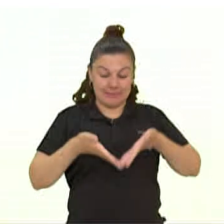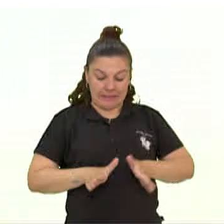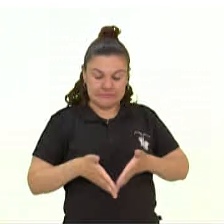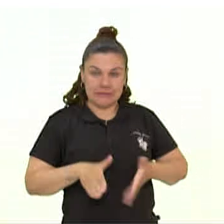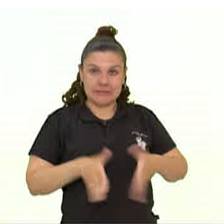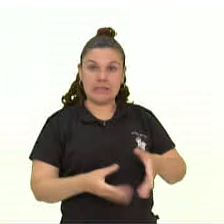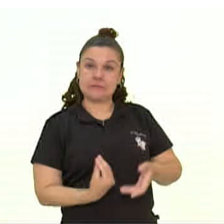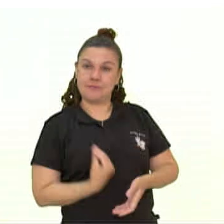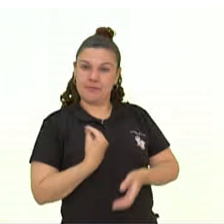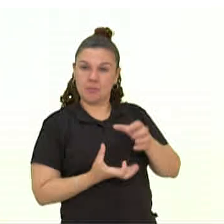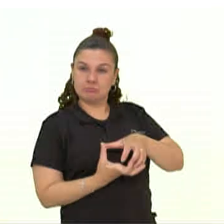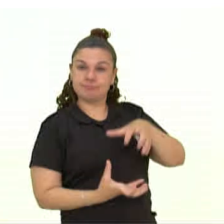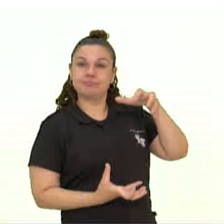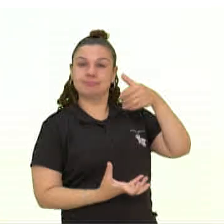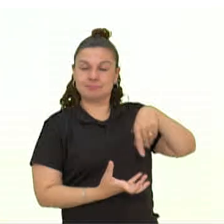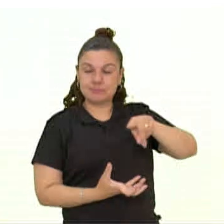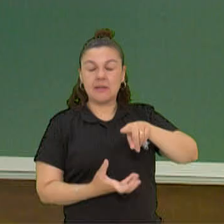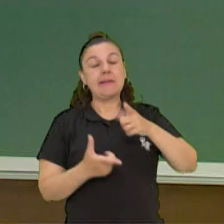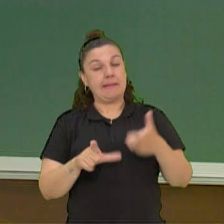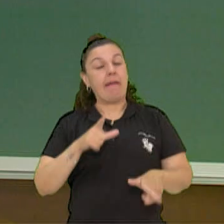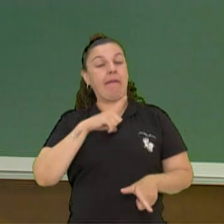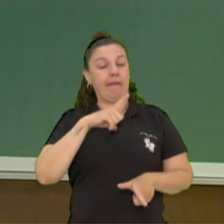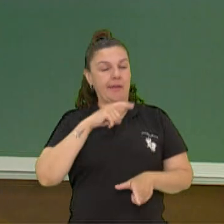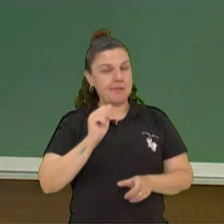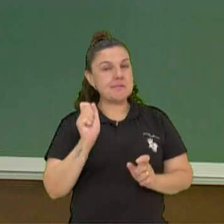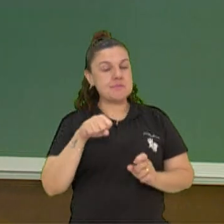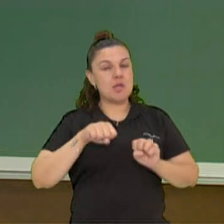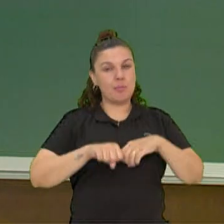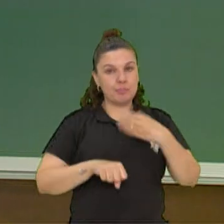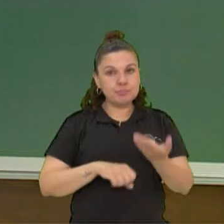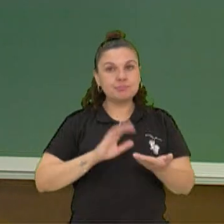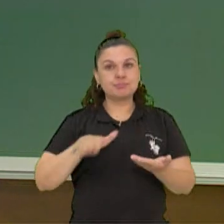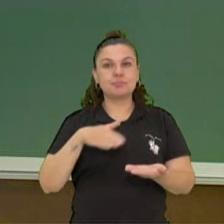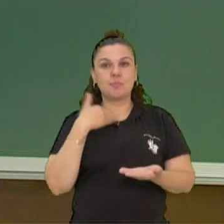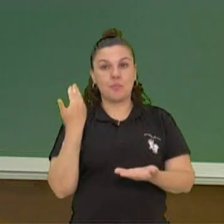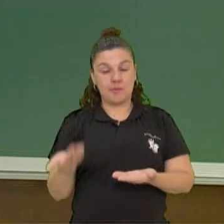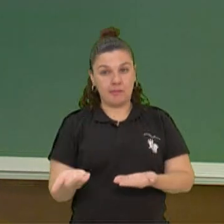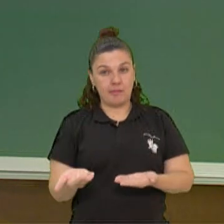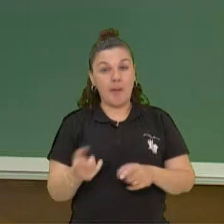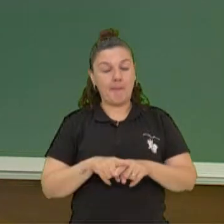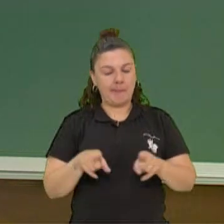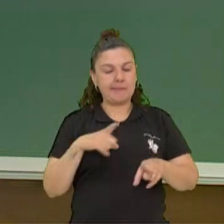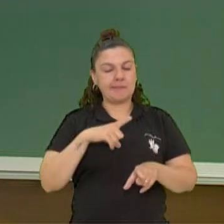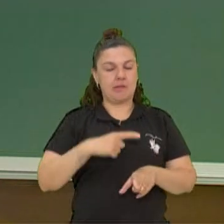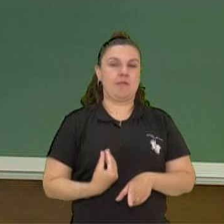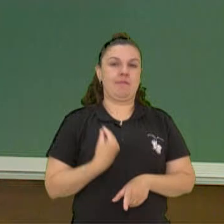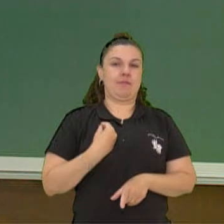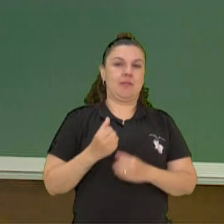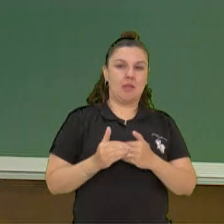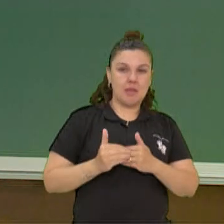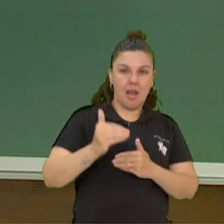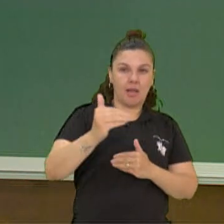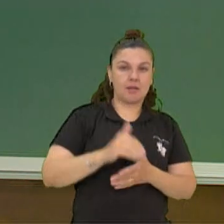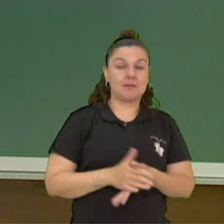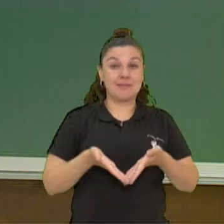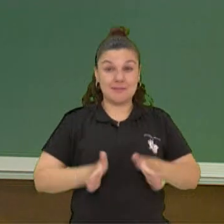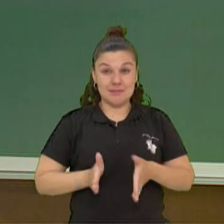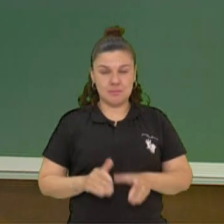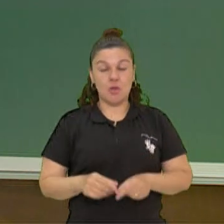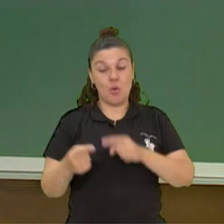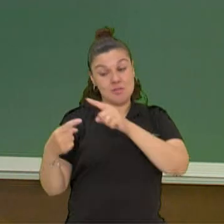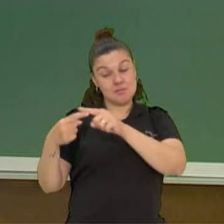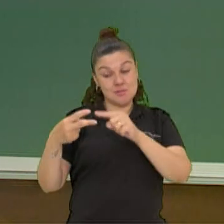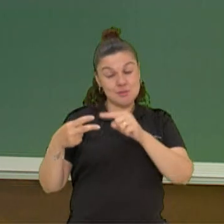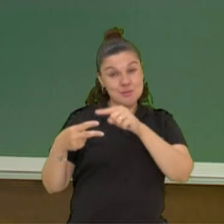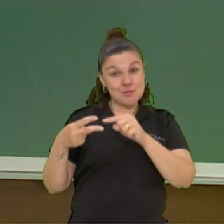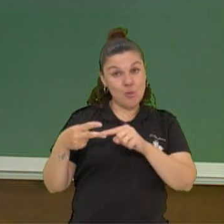alto, Apesar das altas taxas de mortalidade, as taxas de natalidade também são altas. Então, esses dois continentes vão enfrentar essa